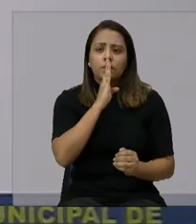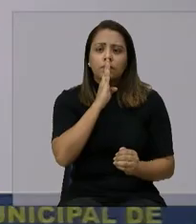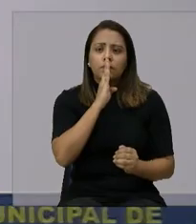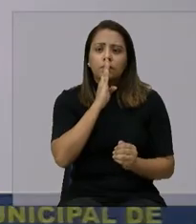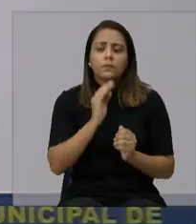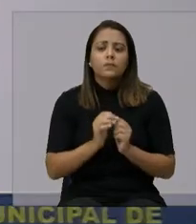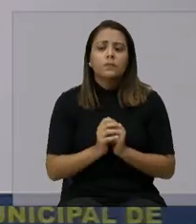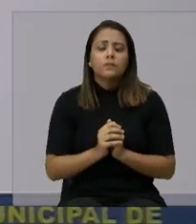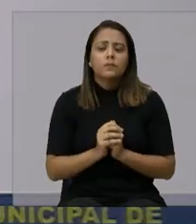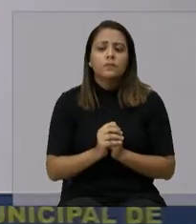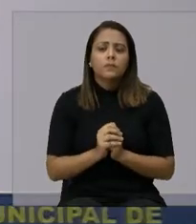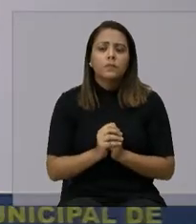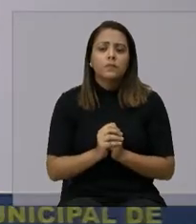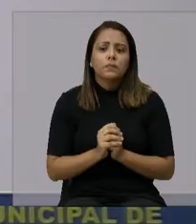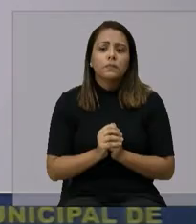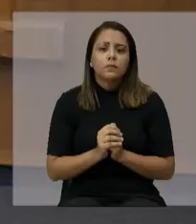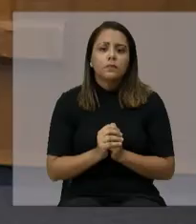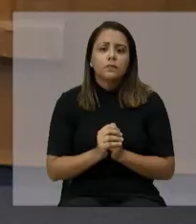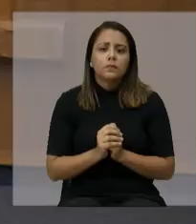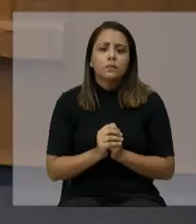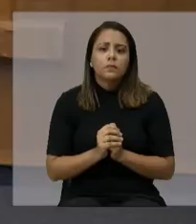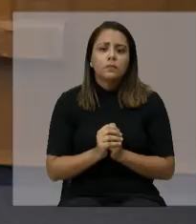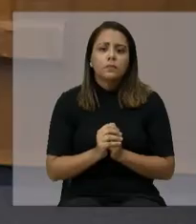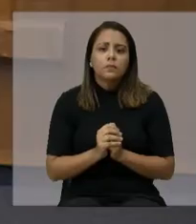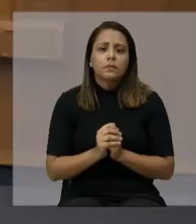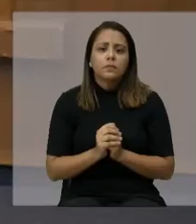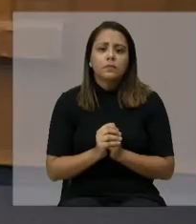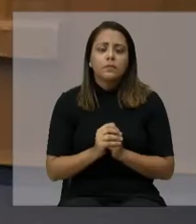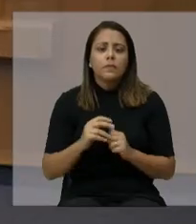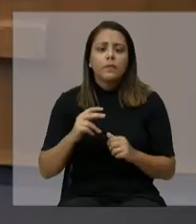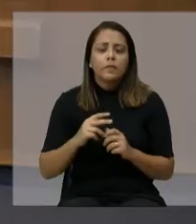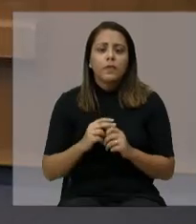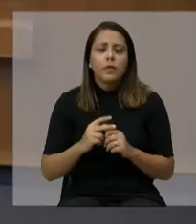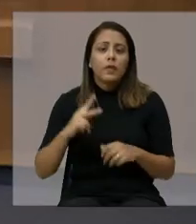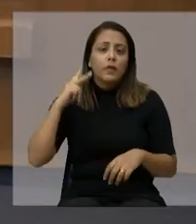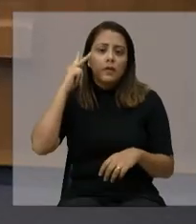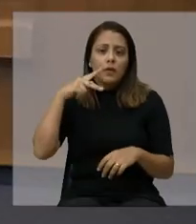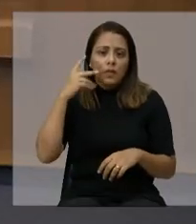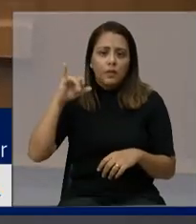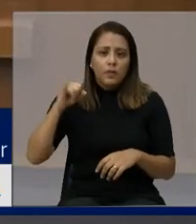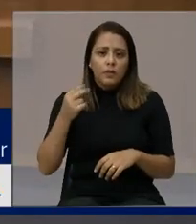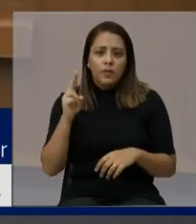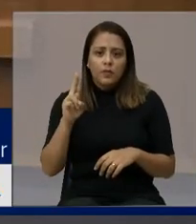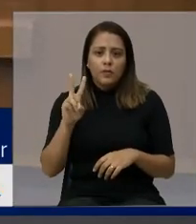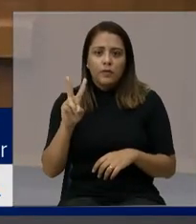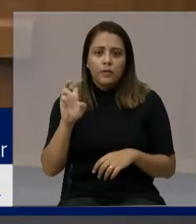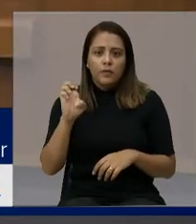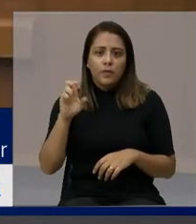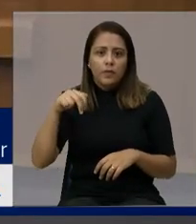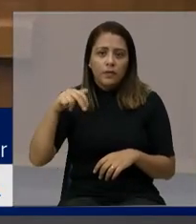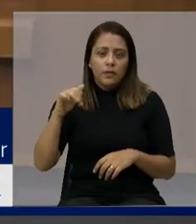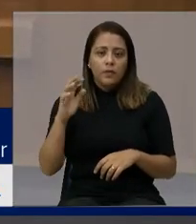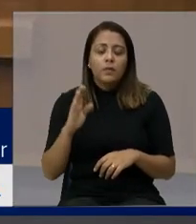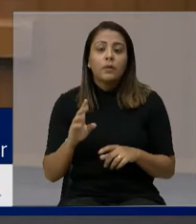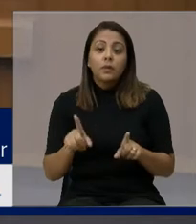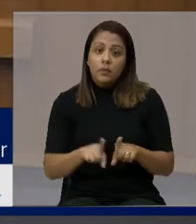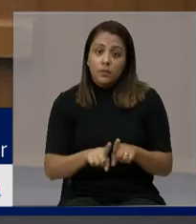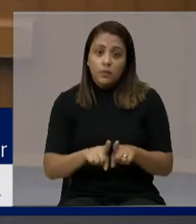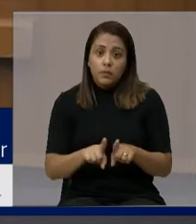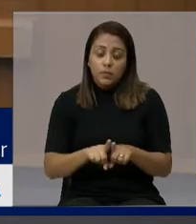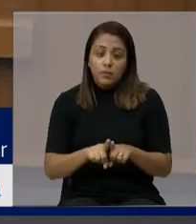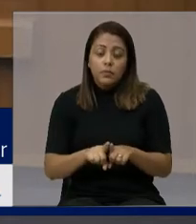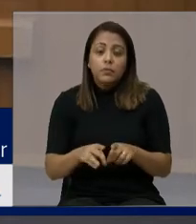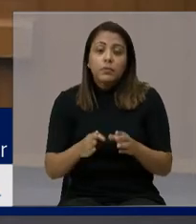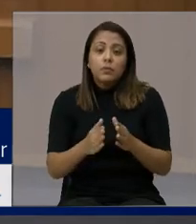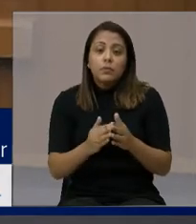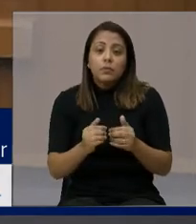Uma palavra ao vereador Juvenil Silveira. Senhor presidente, quero pedir também 1 minuto de silêncio pelo falecimento do